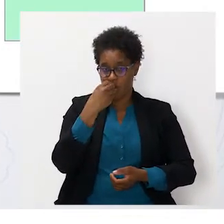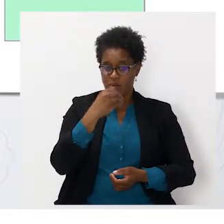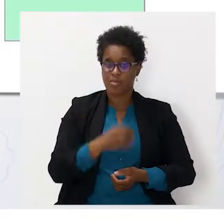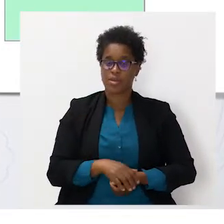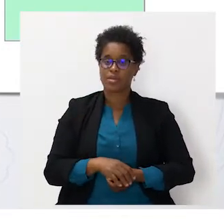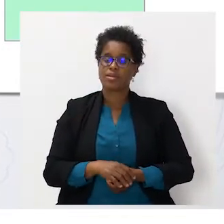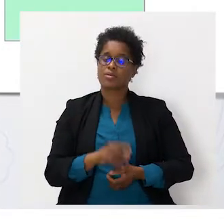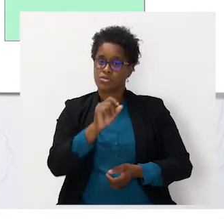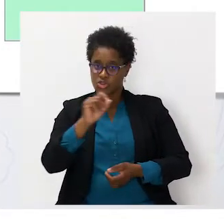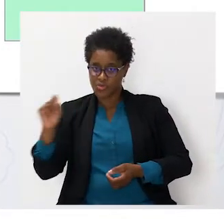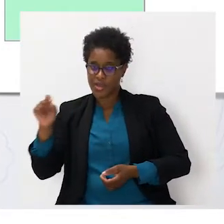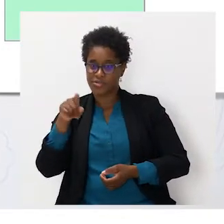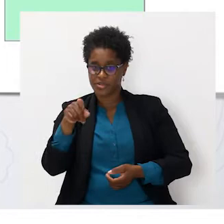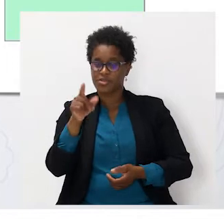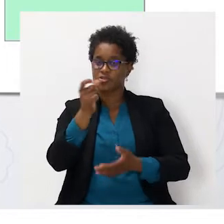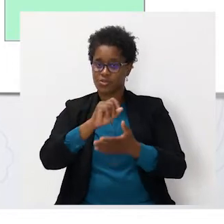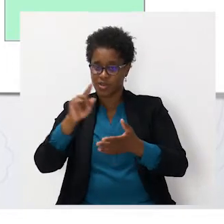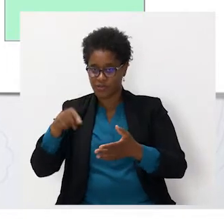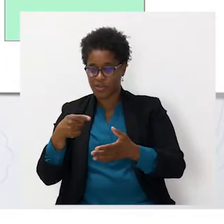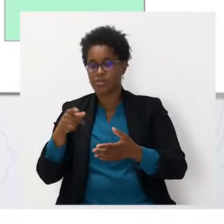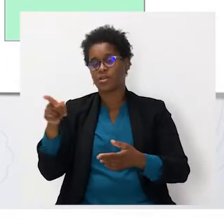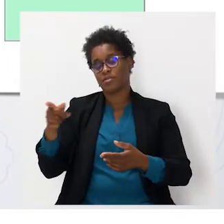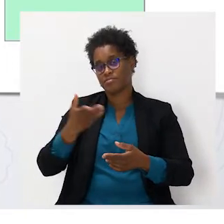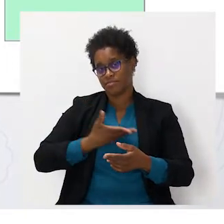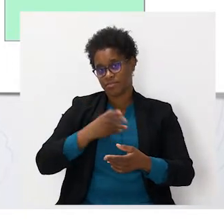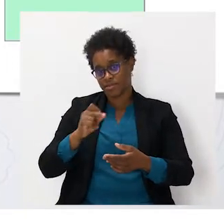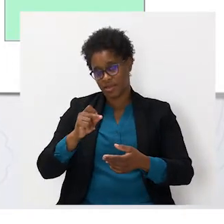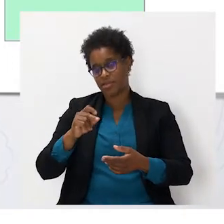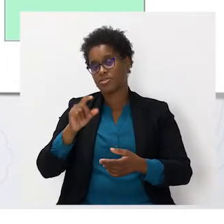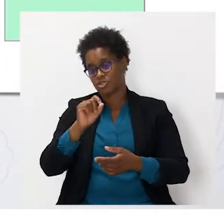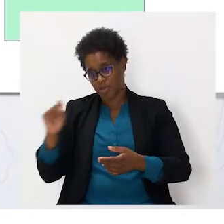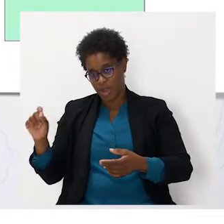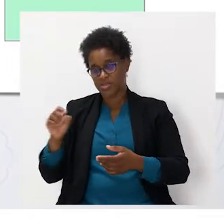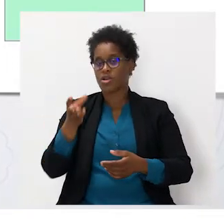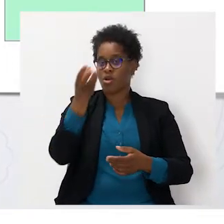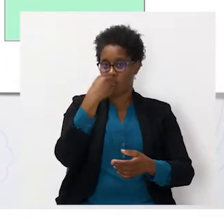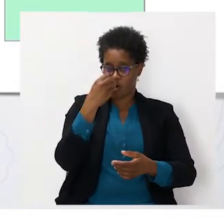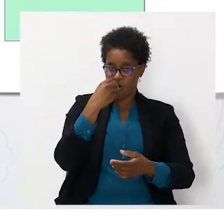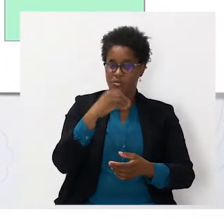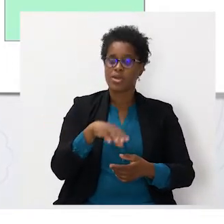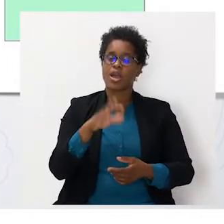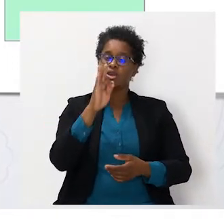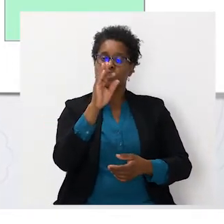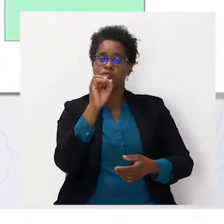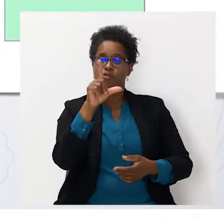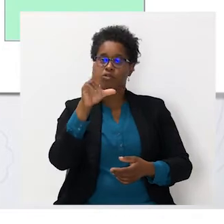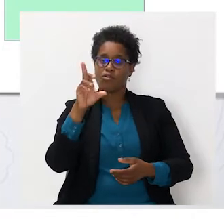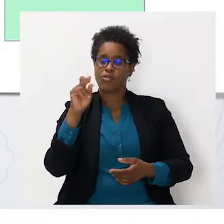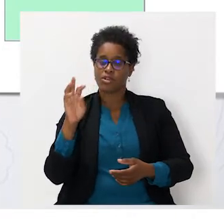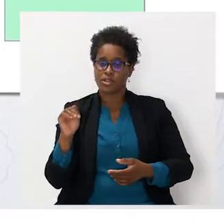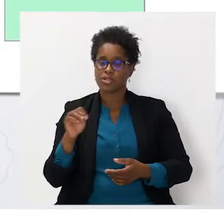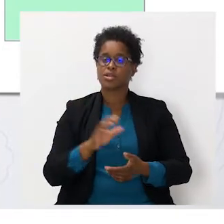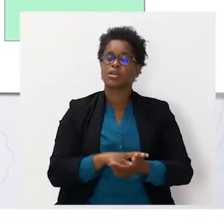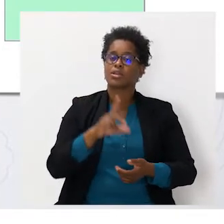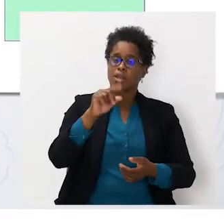temos um espaço, depois vírgula, da espaço, comem as folhas, vírgula, e